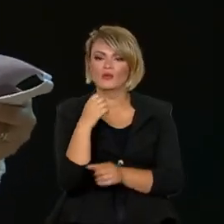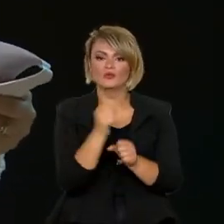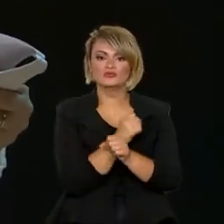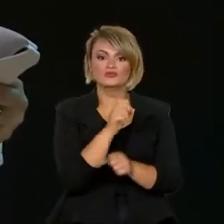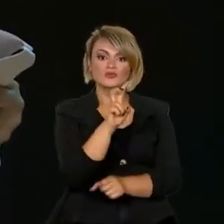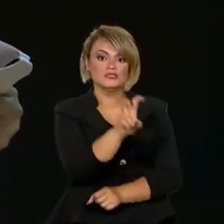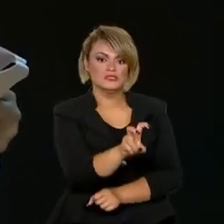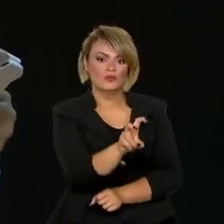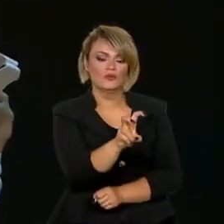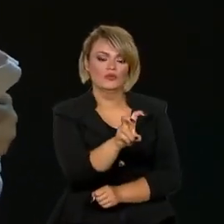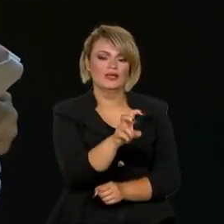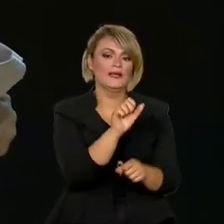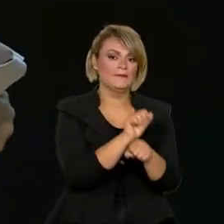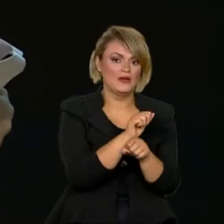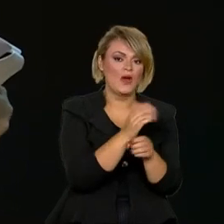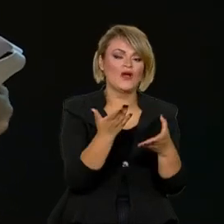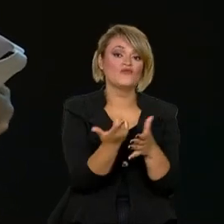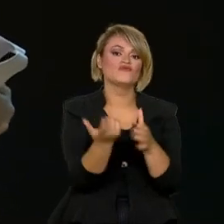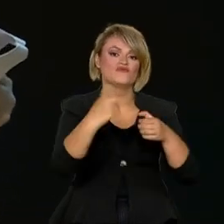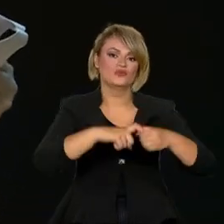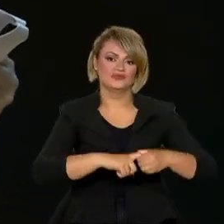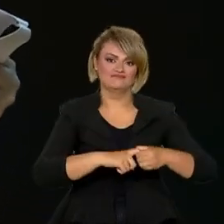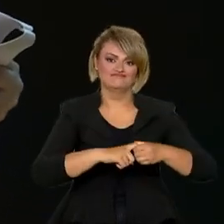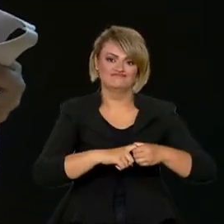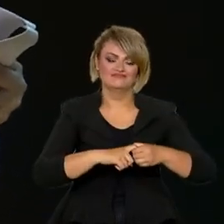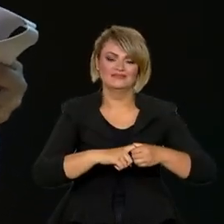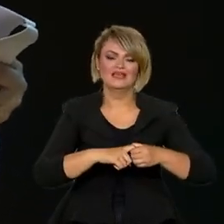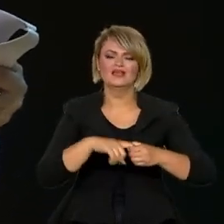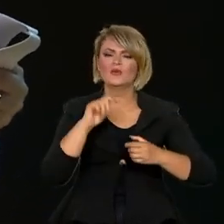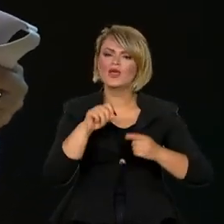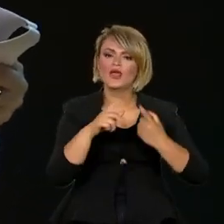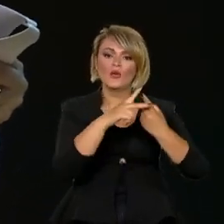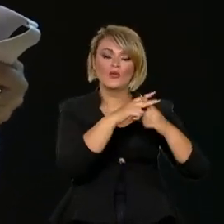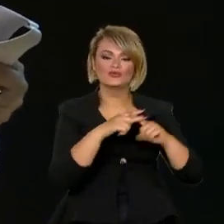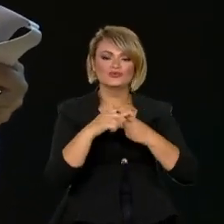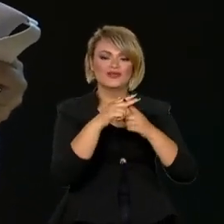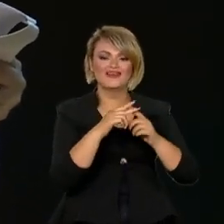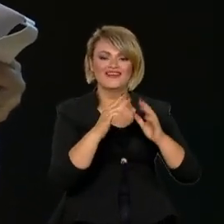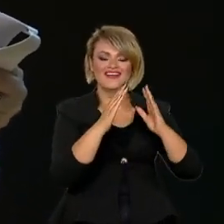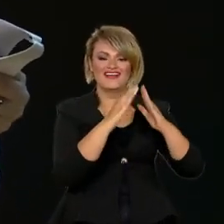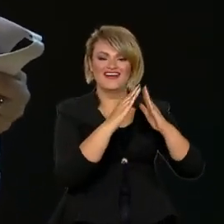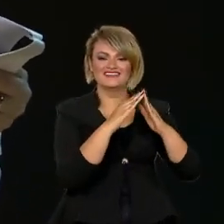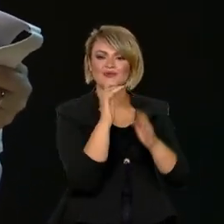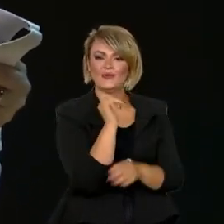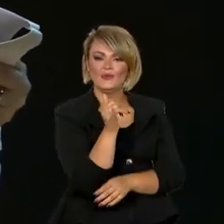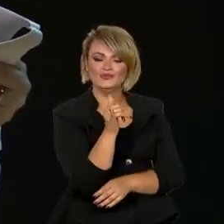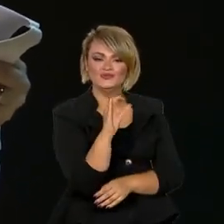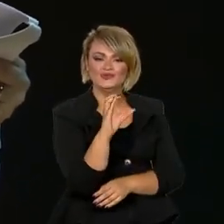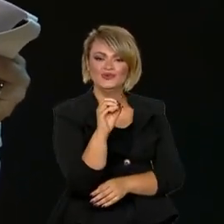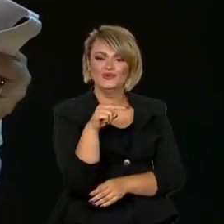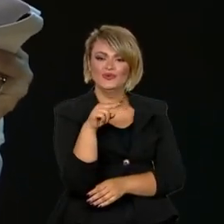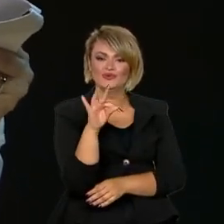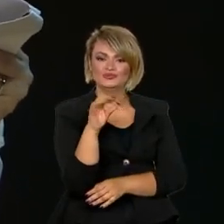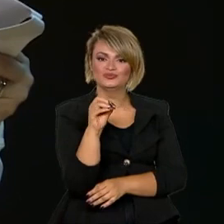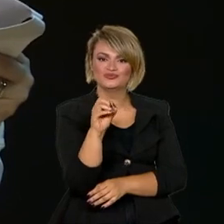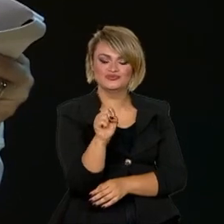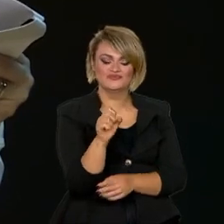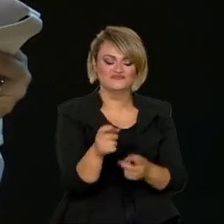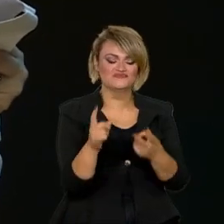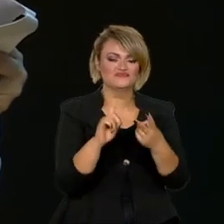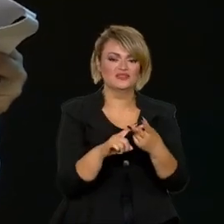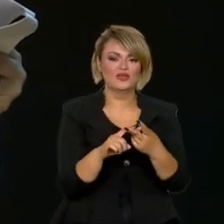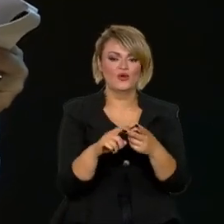cinco obras que serão retomadas aqui em João Pessoa: a restauração da antiga Casa dos Contos e residência do Capitão Mó, o